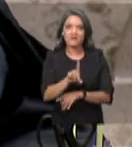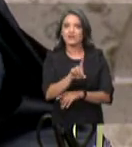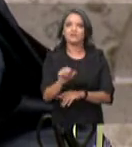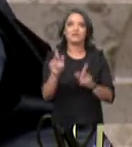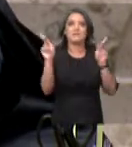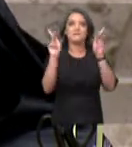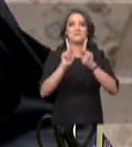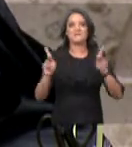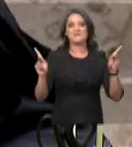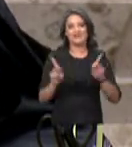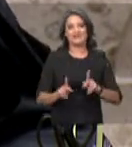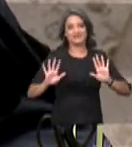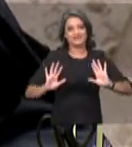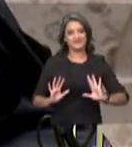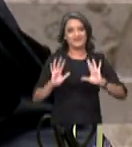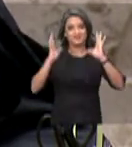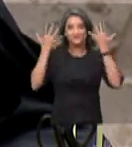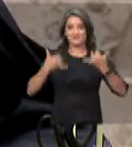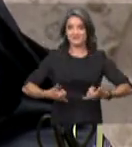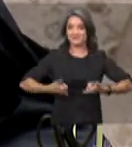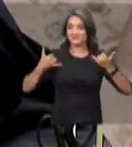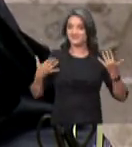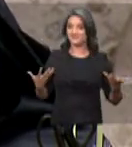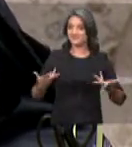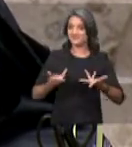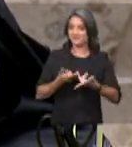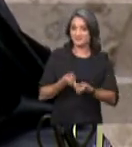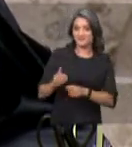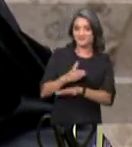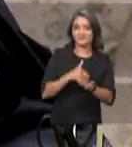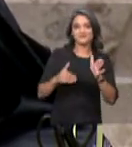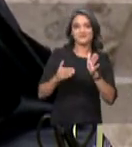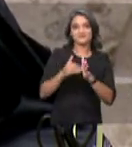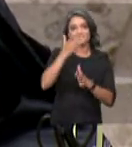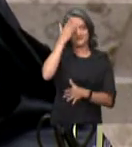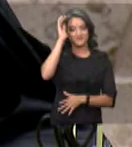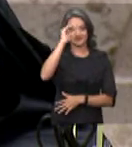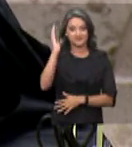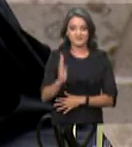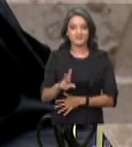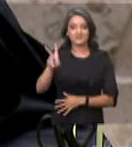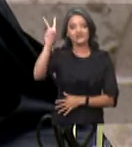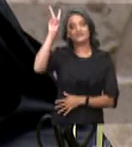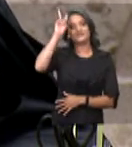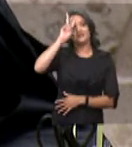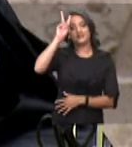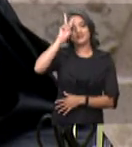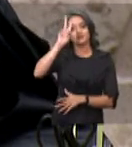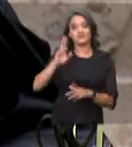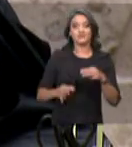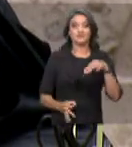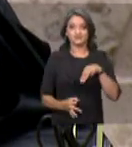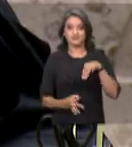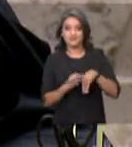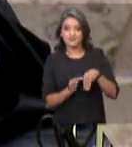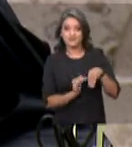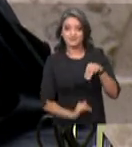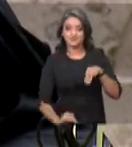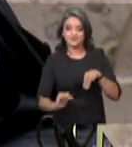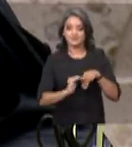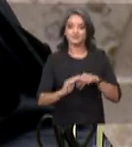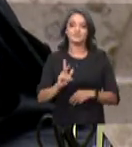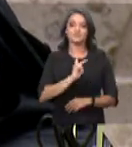de paz nessa grande festa cívica de todos os brasileiros lembrando uma fala do ministro então